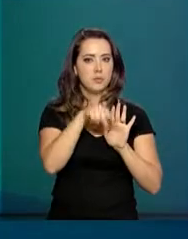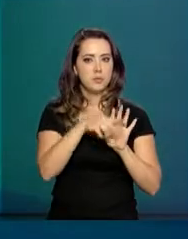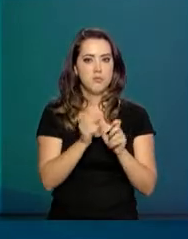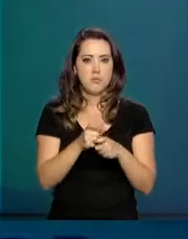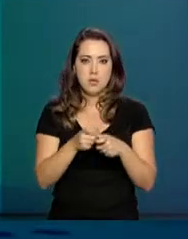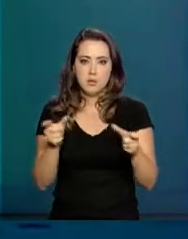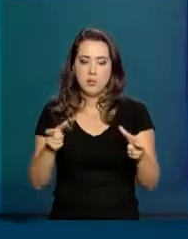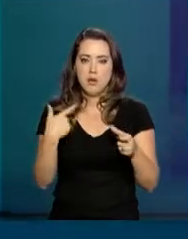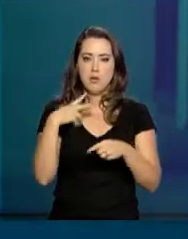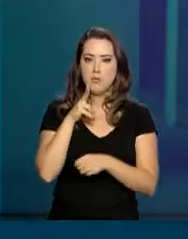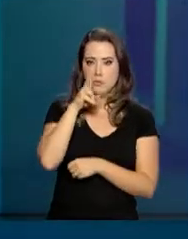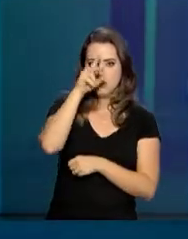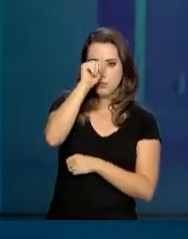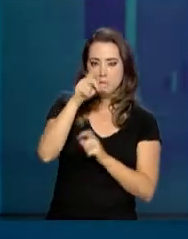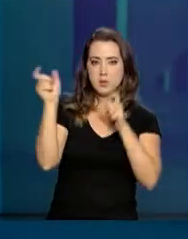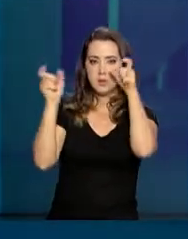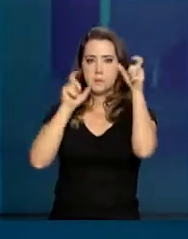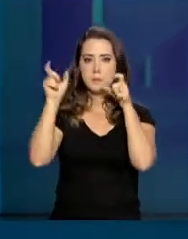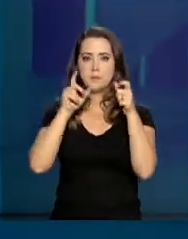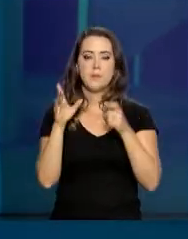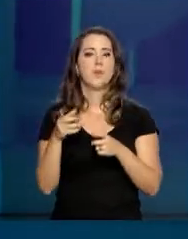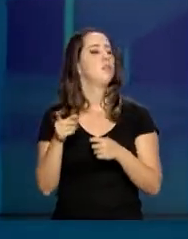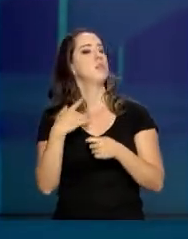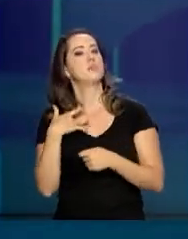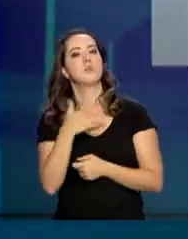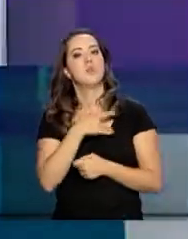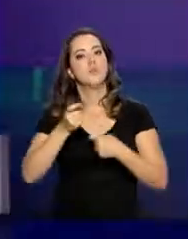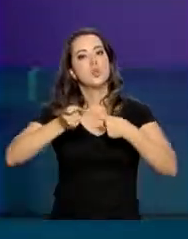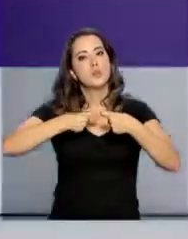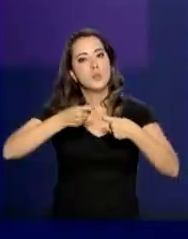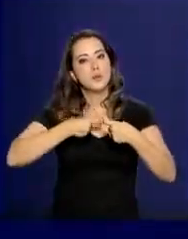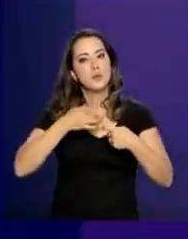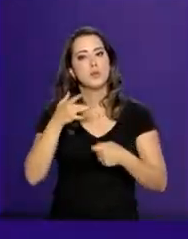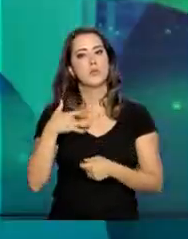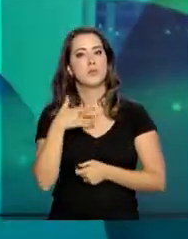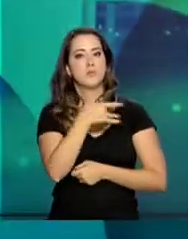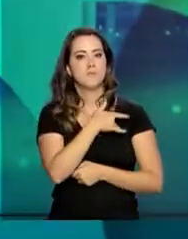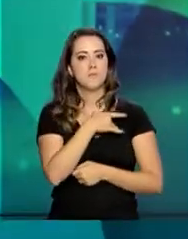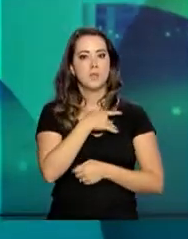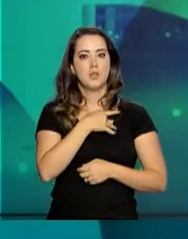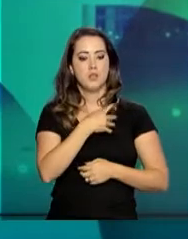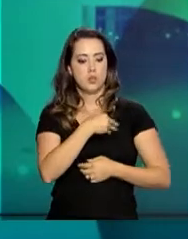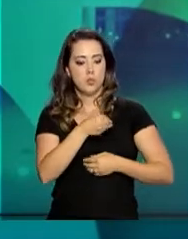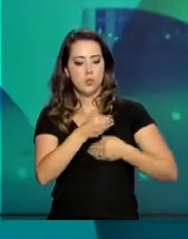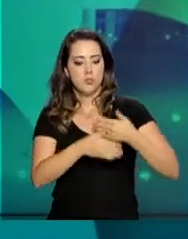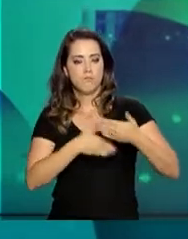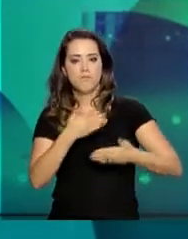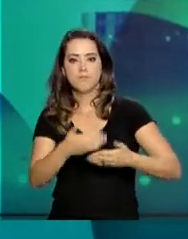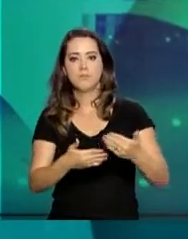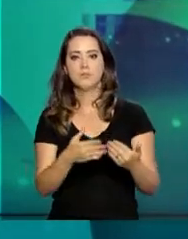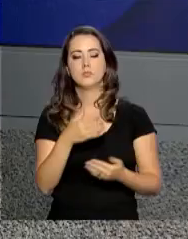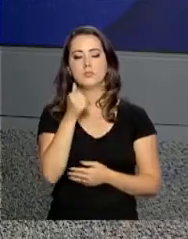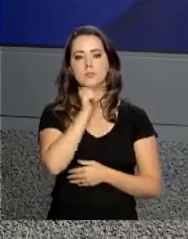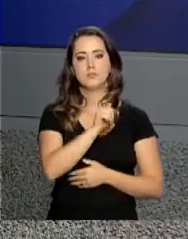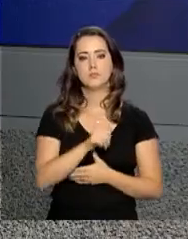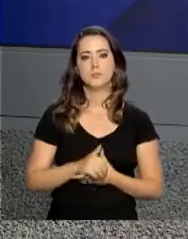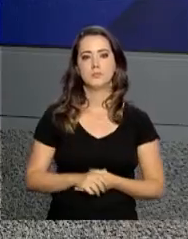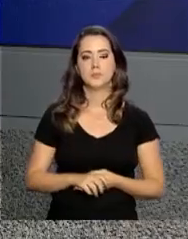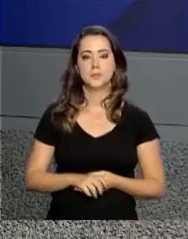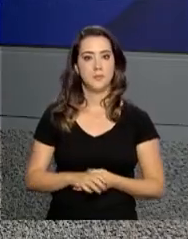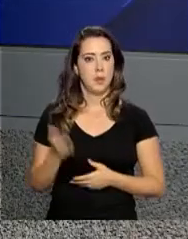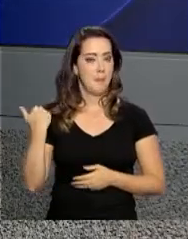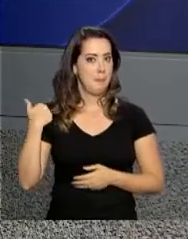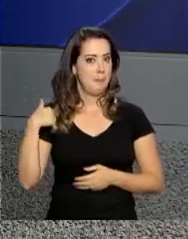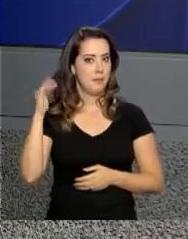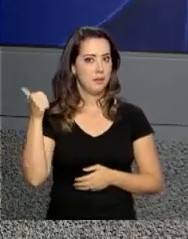para ampliar e fortalecer a atenção à saúde sexual e à saúde reprodutiva das mulheres.